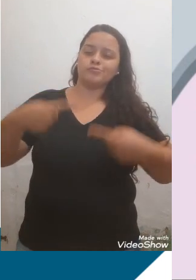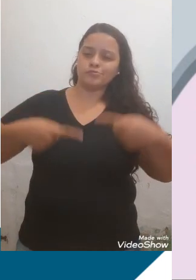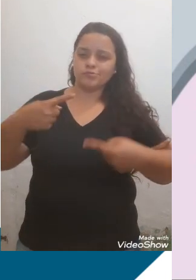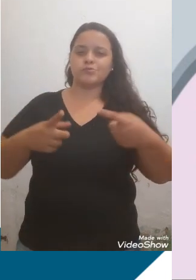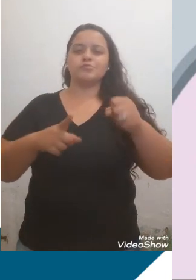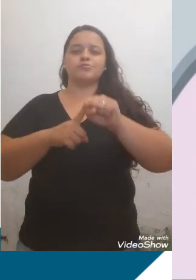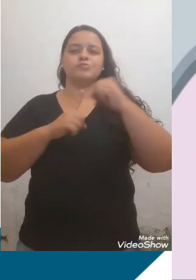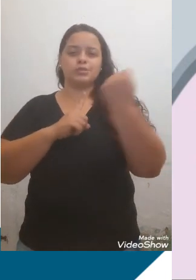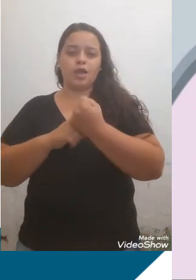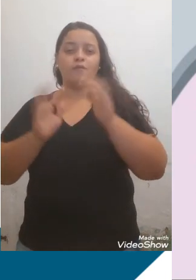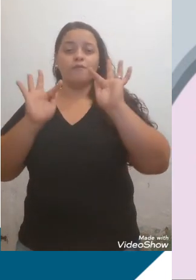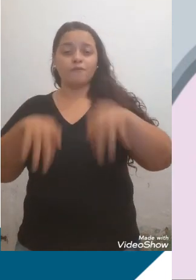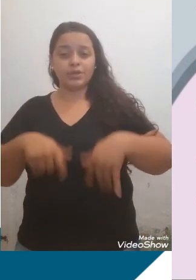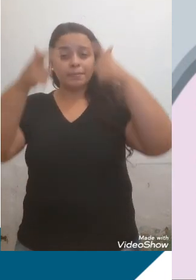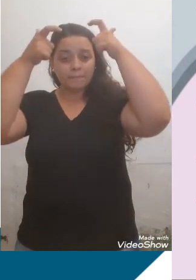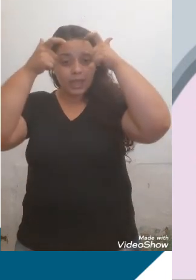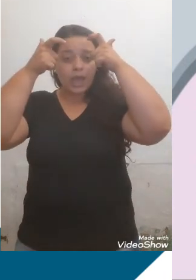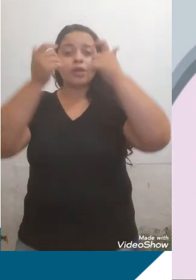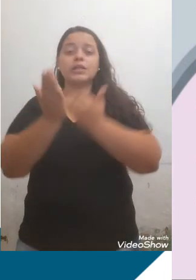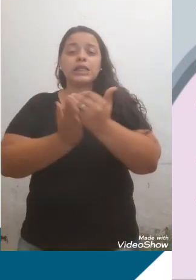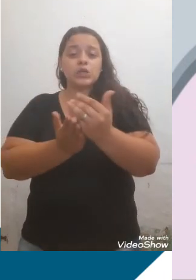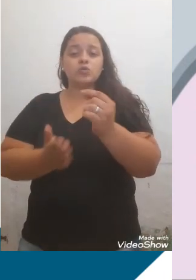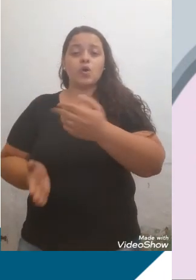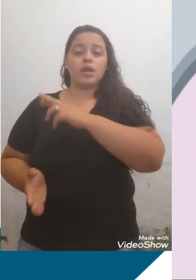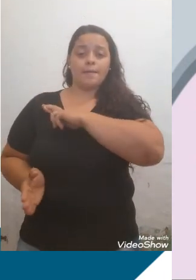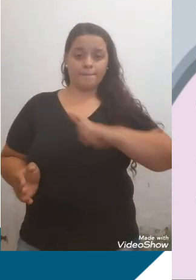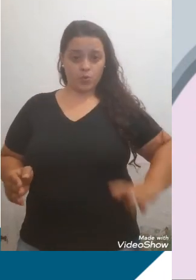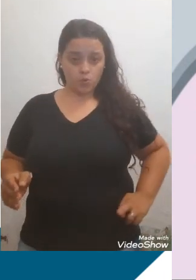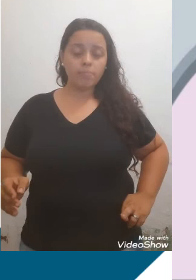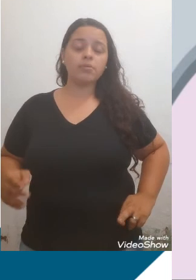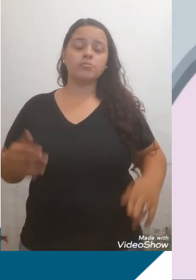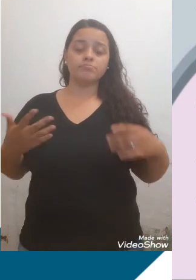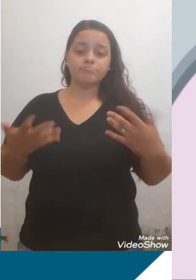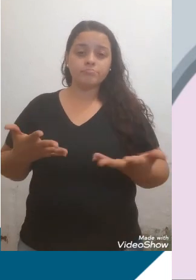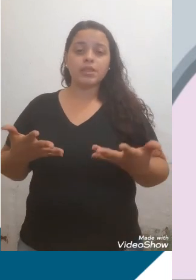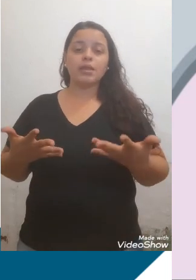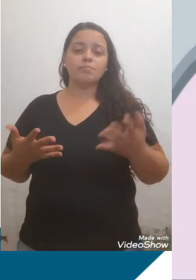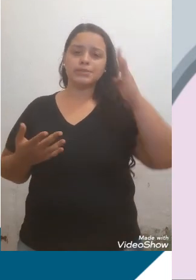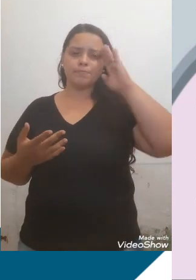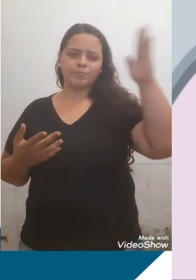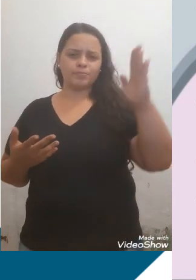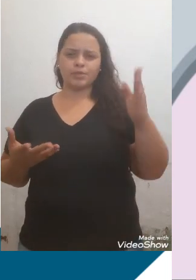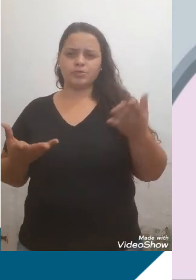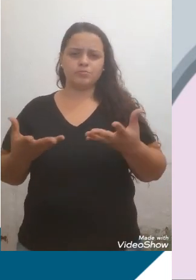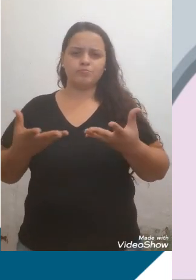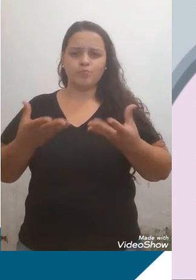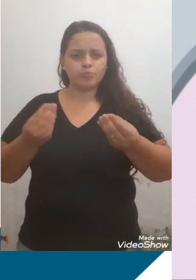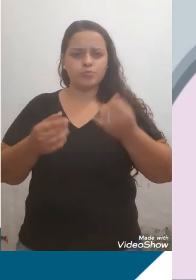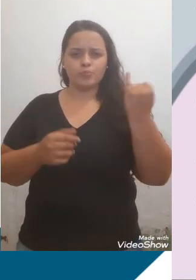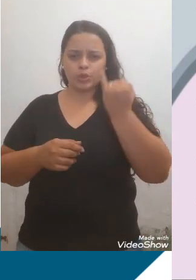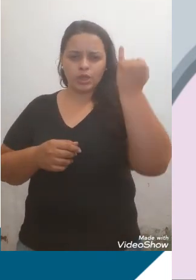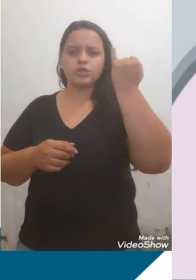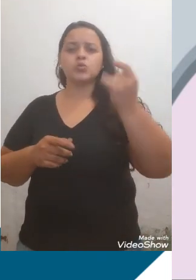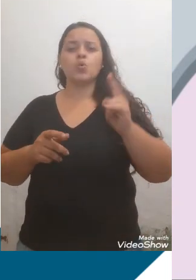do Império e o início da República. Principalmente, uma transição muito importante foi o